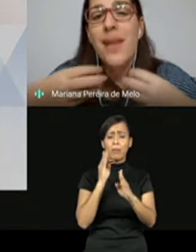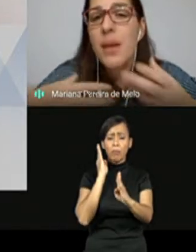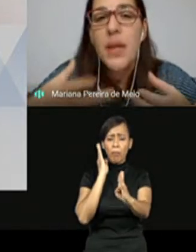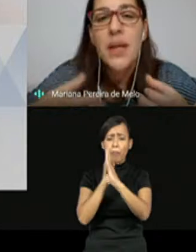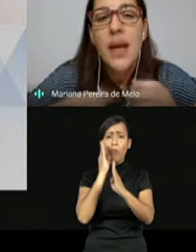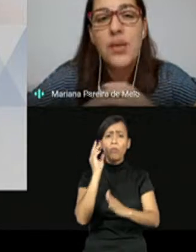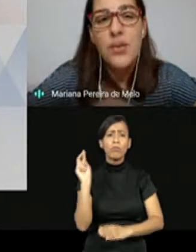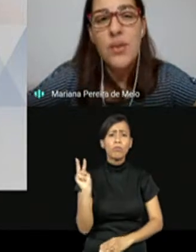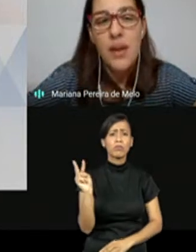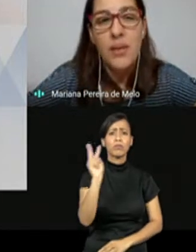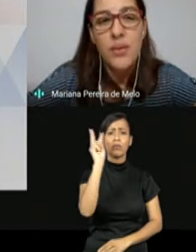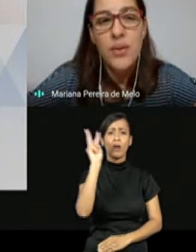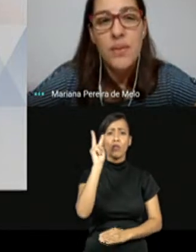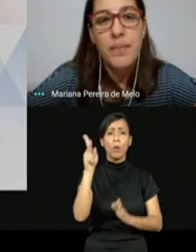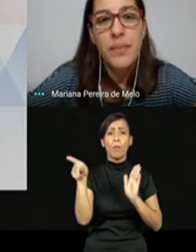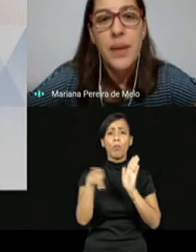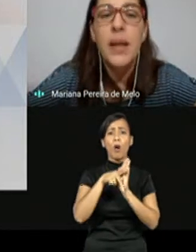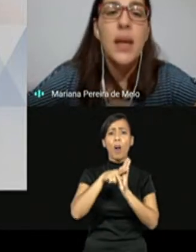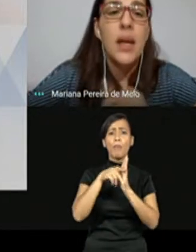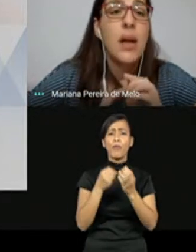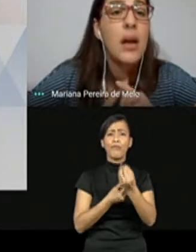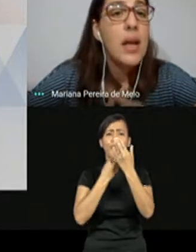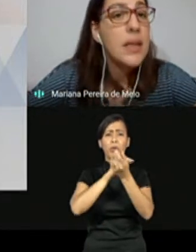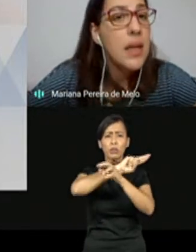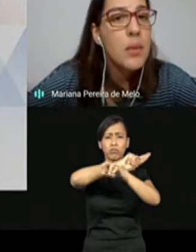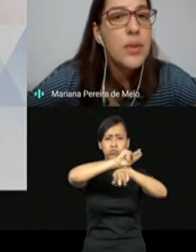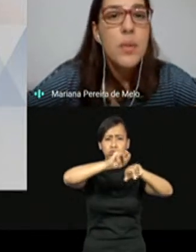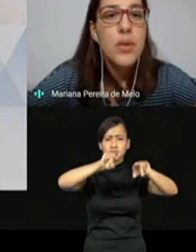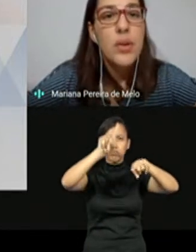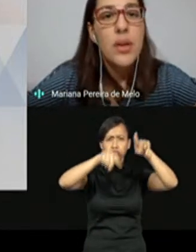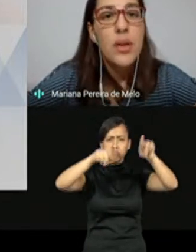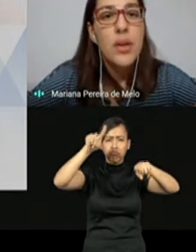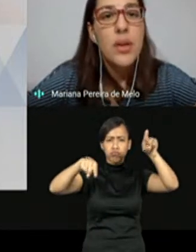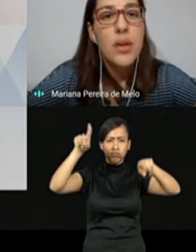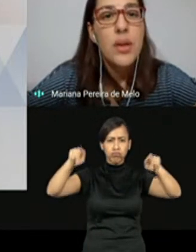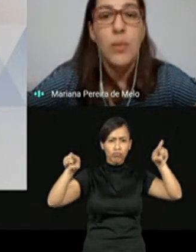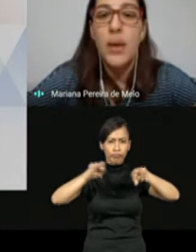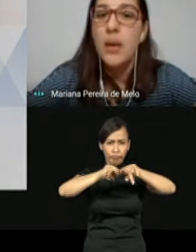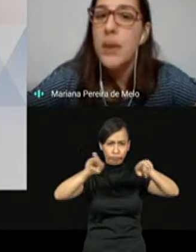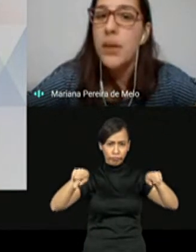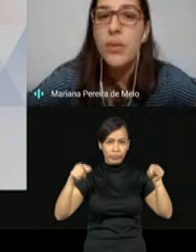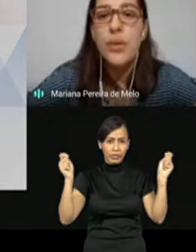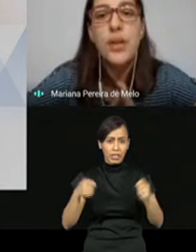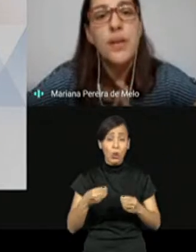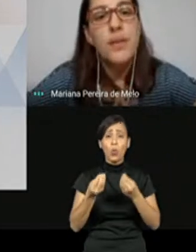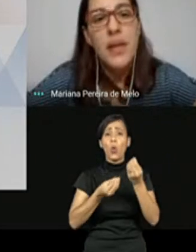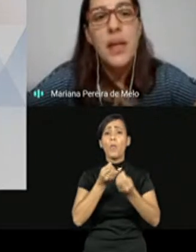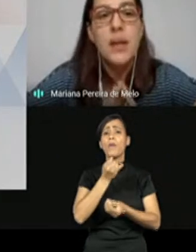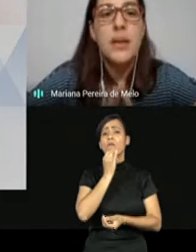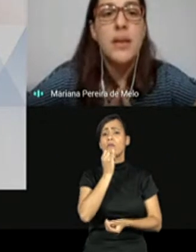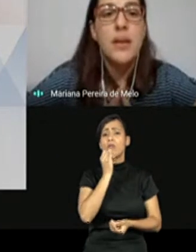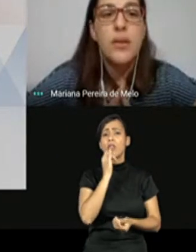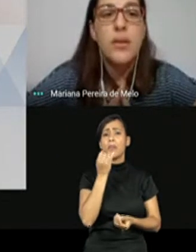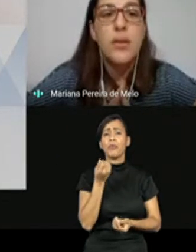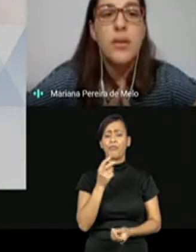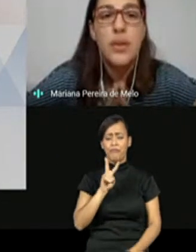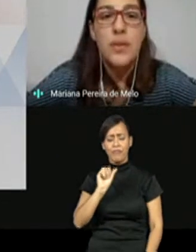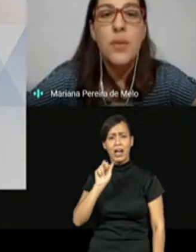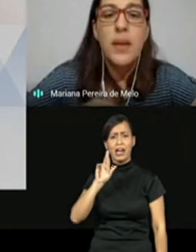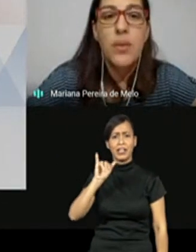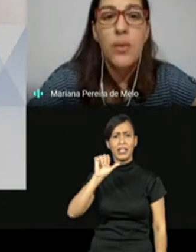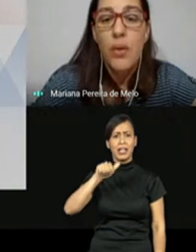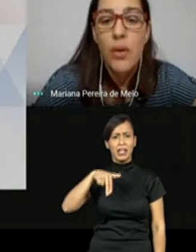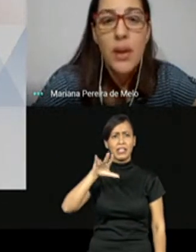resuma a variabilidade dos dados. Né? Exemplos de medidas de dispersão, amplitude, variância,